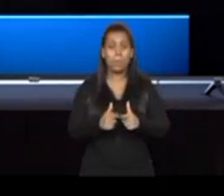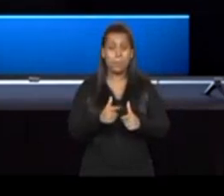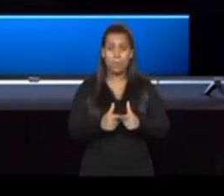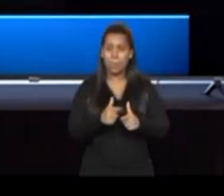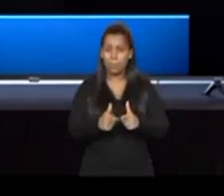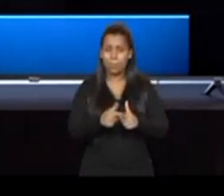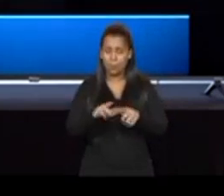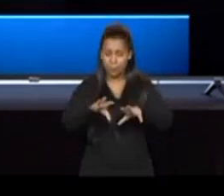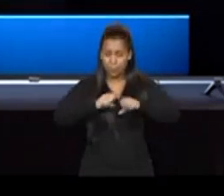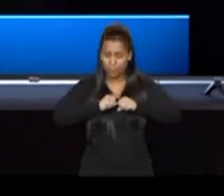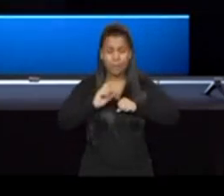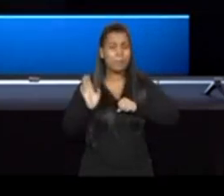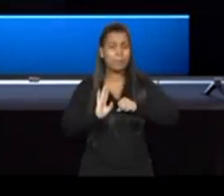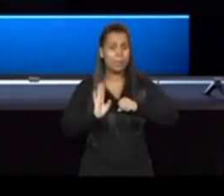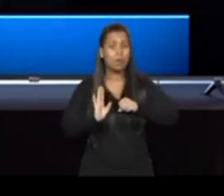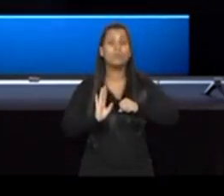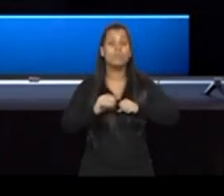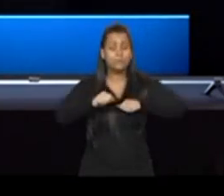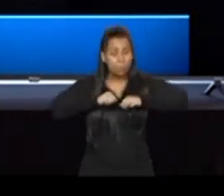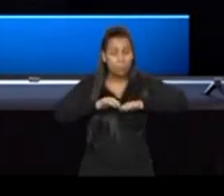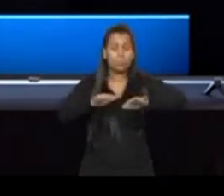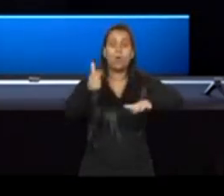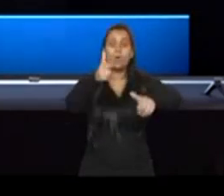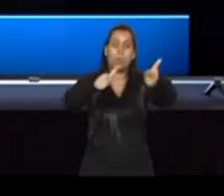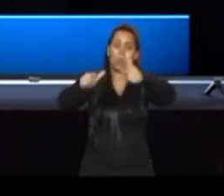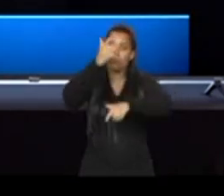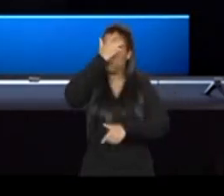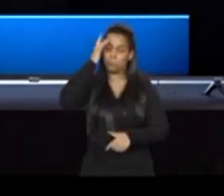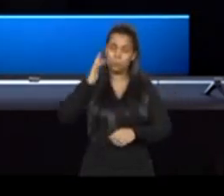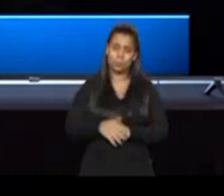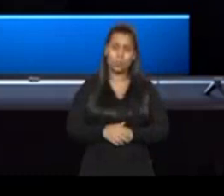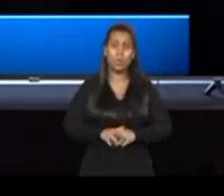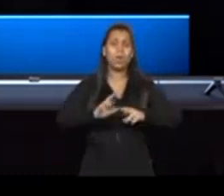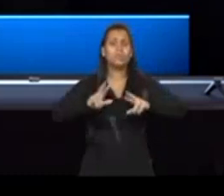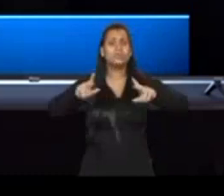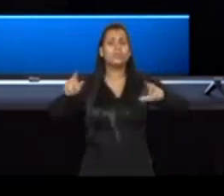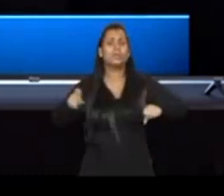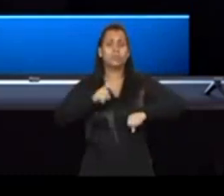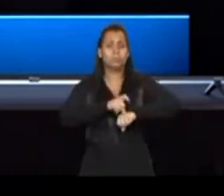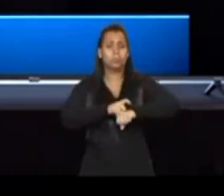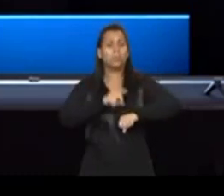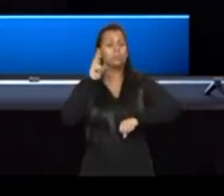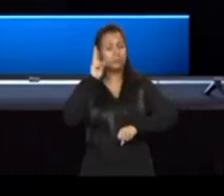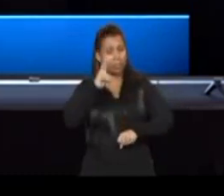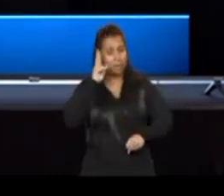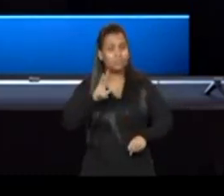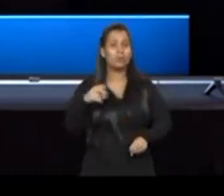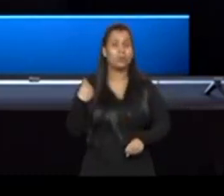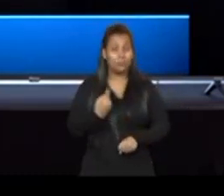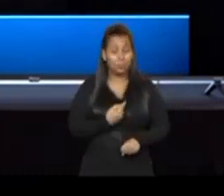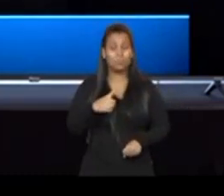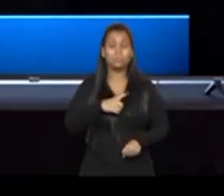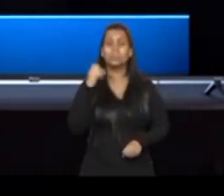problema de você se contaminar, mas de você contaminar outras pessoas. Tá? Diversos momentos na história que passamos